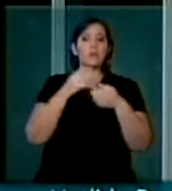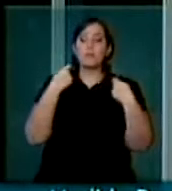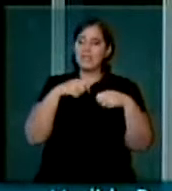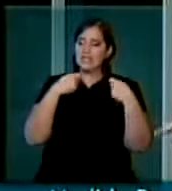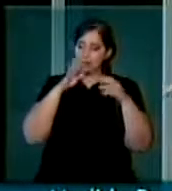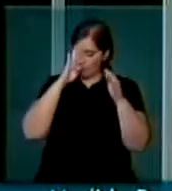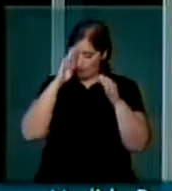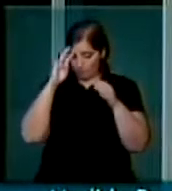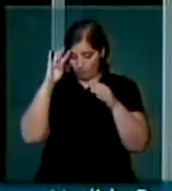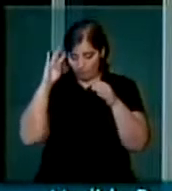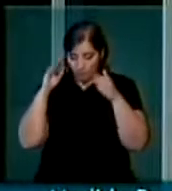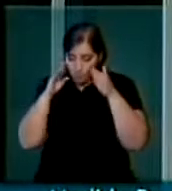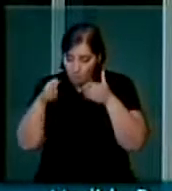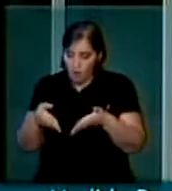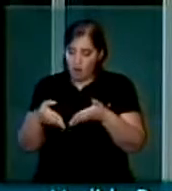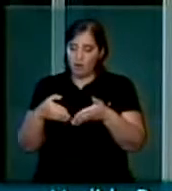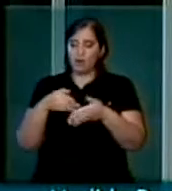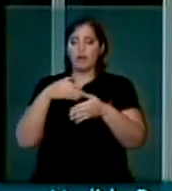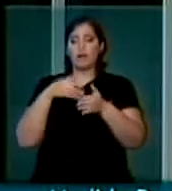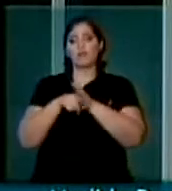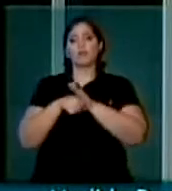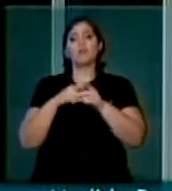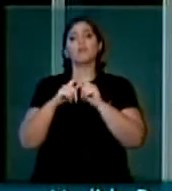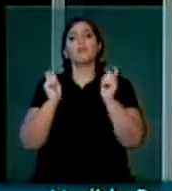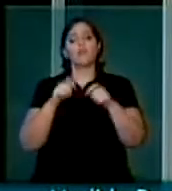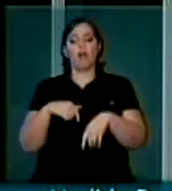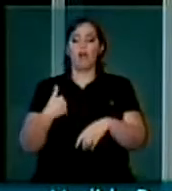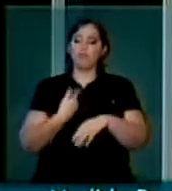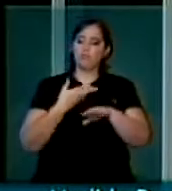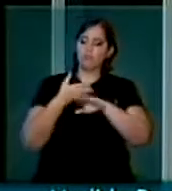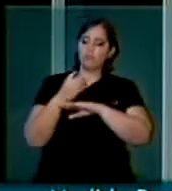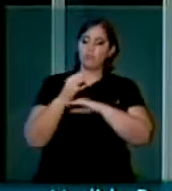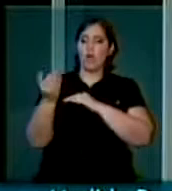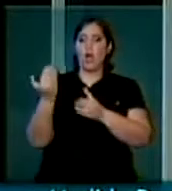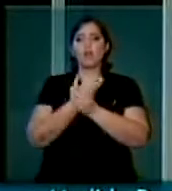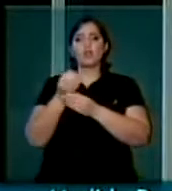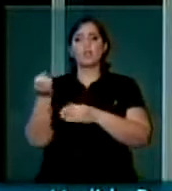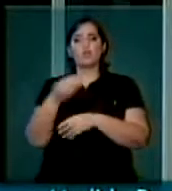Bancop, que nós tenhamos condições de acessar